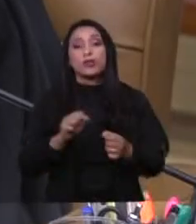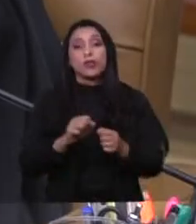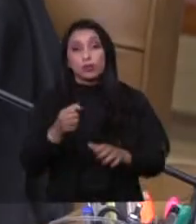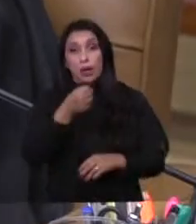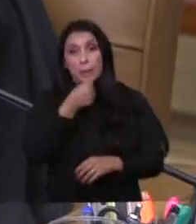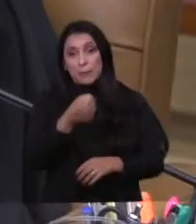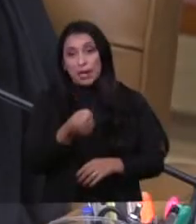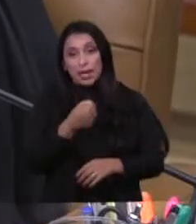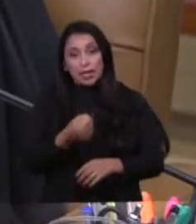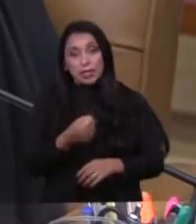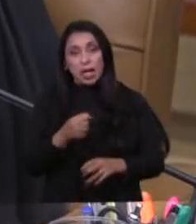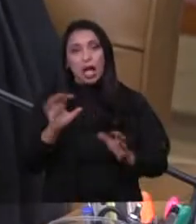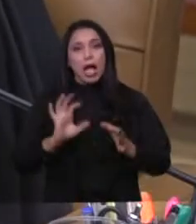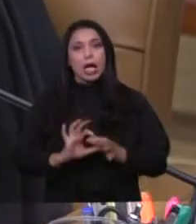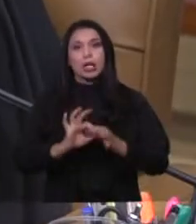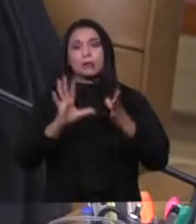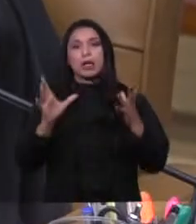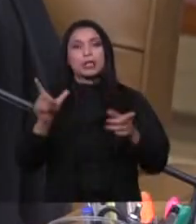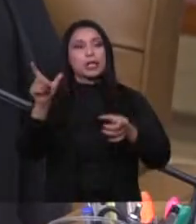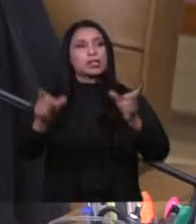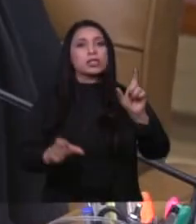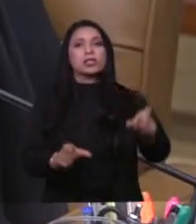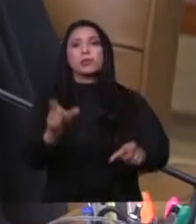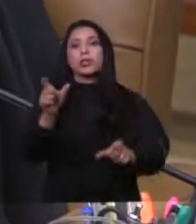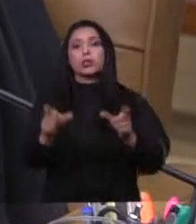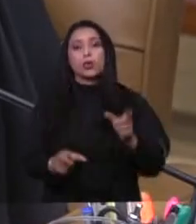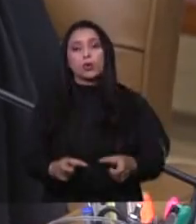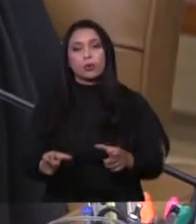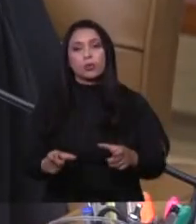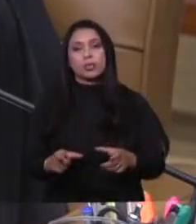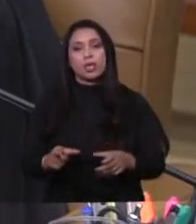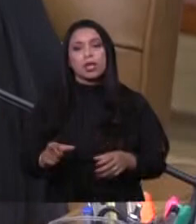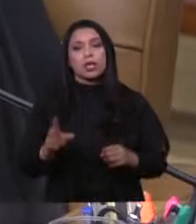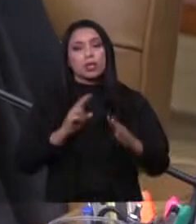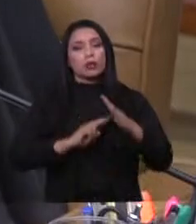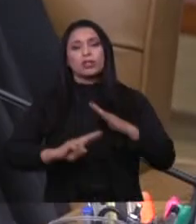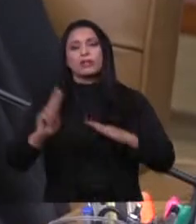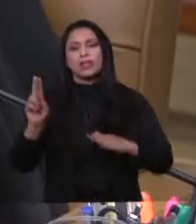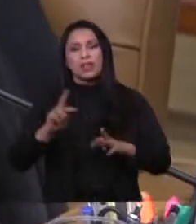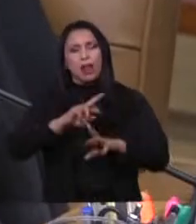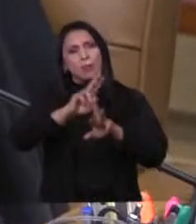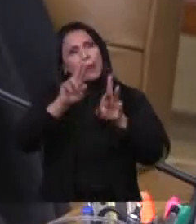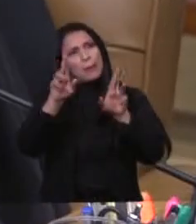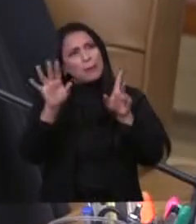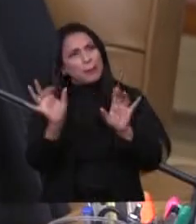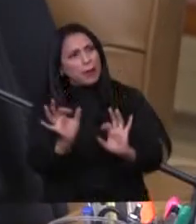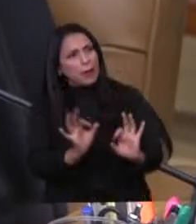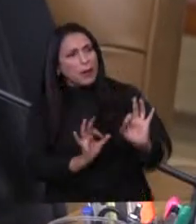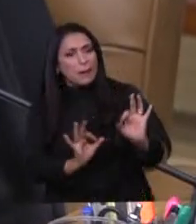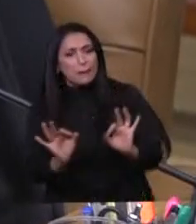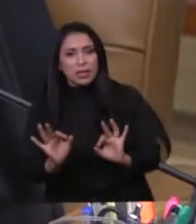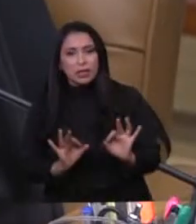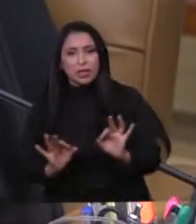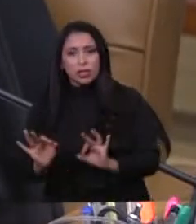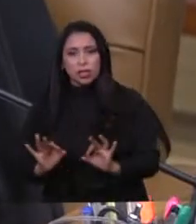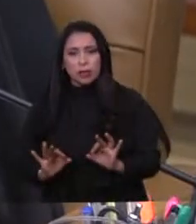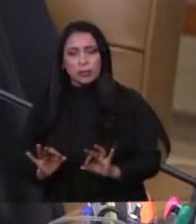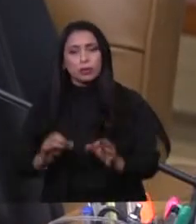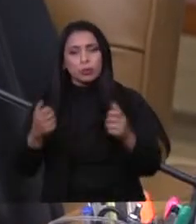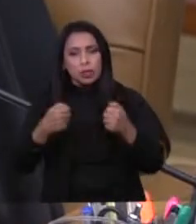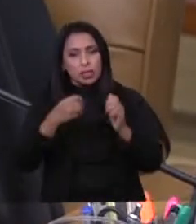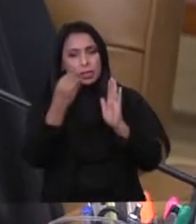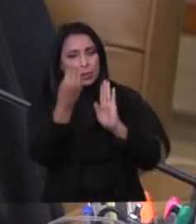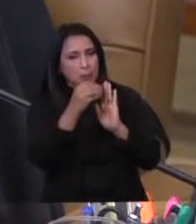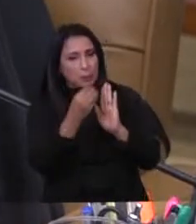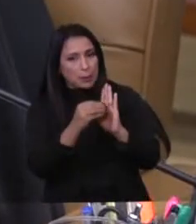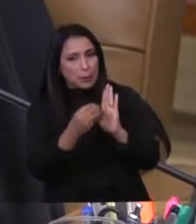imprensa, com a liberdade das pessoas, no meio universitário, uma série de planejamentos e condutas